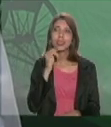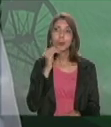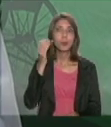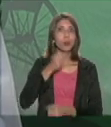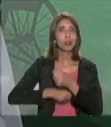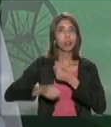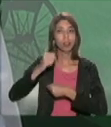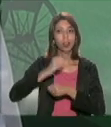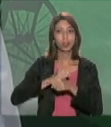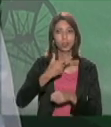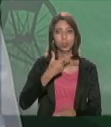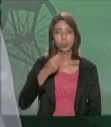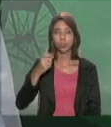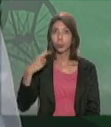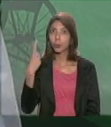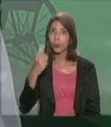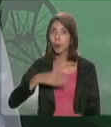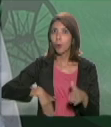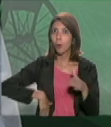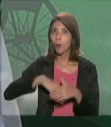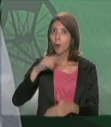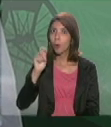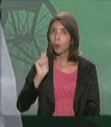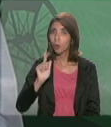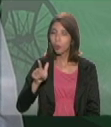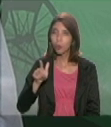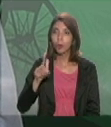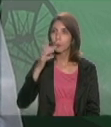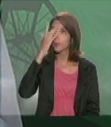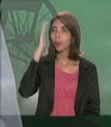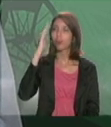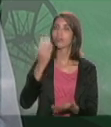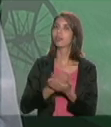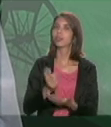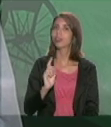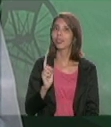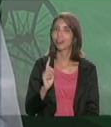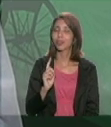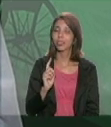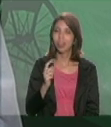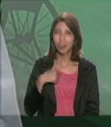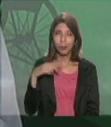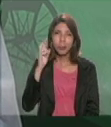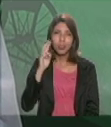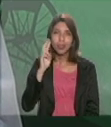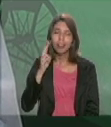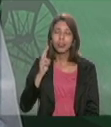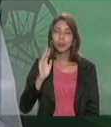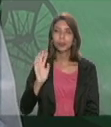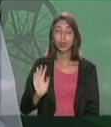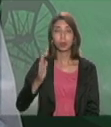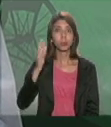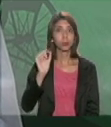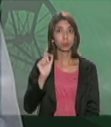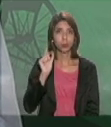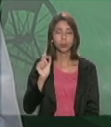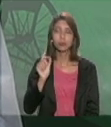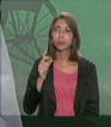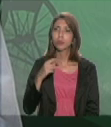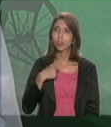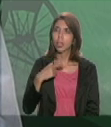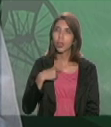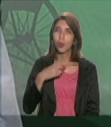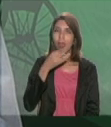do gol de 2001, é interessante que ninguém acreditava. Eu me lembro bem de uma situação que aconteceu o seguinte.